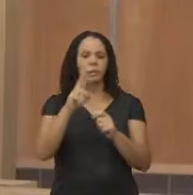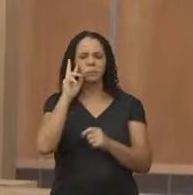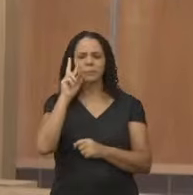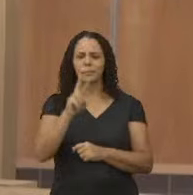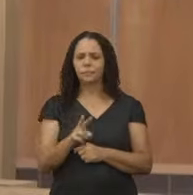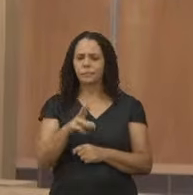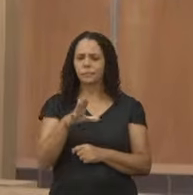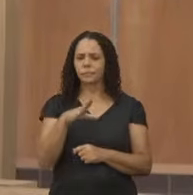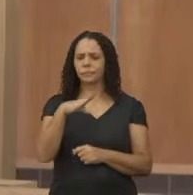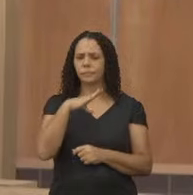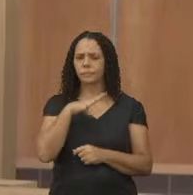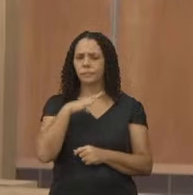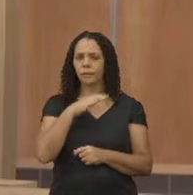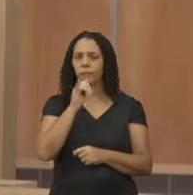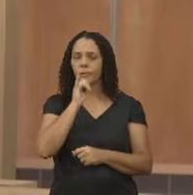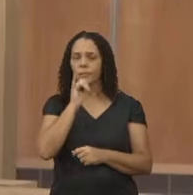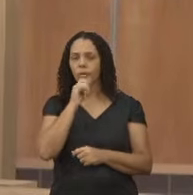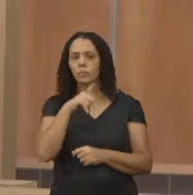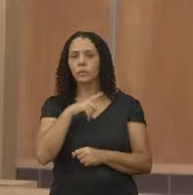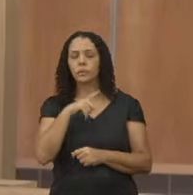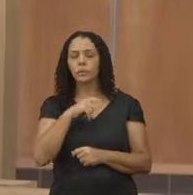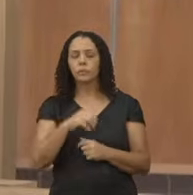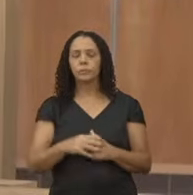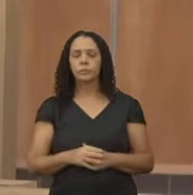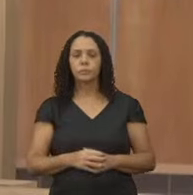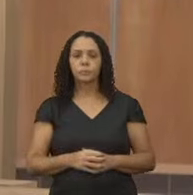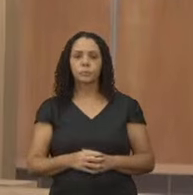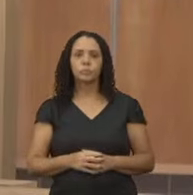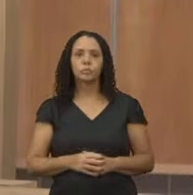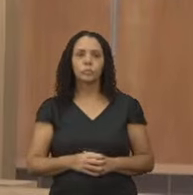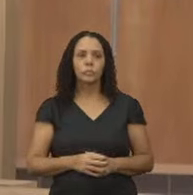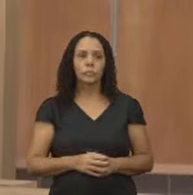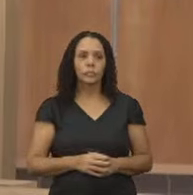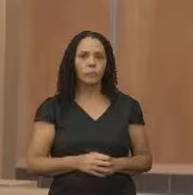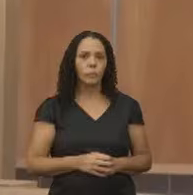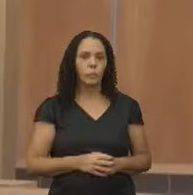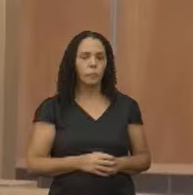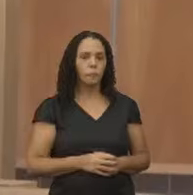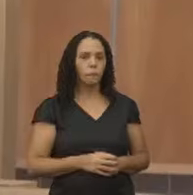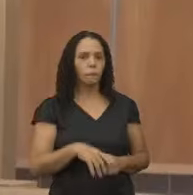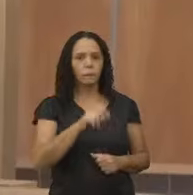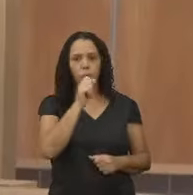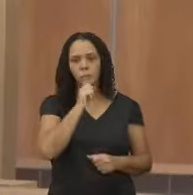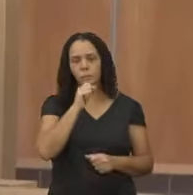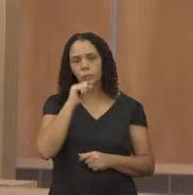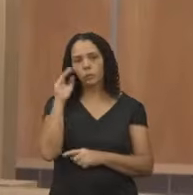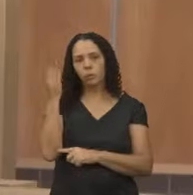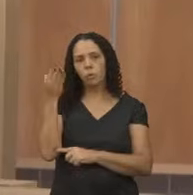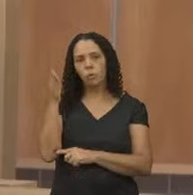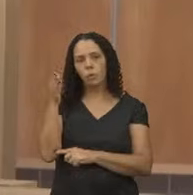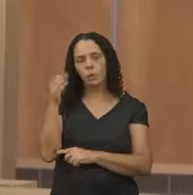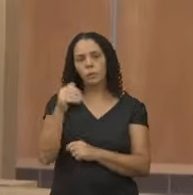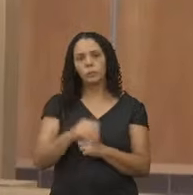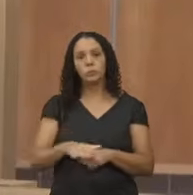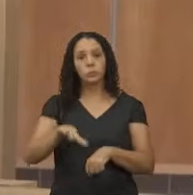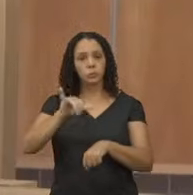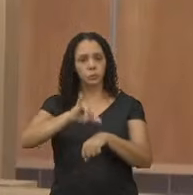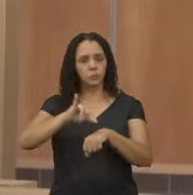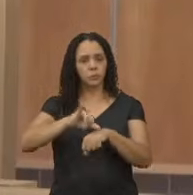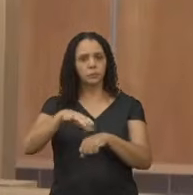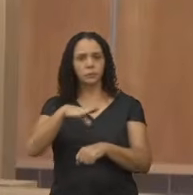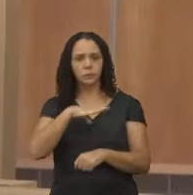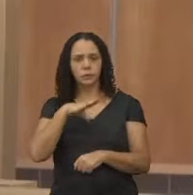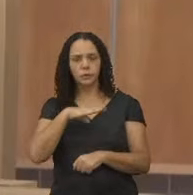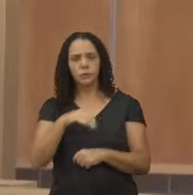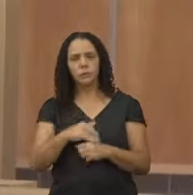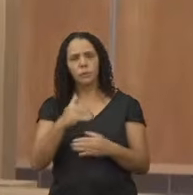cidade. Por exemplo, nós temos um exemplo aqui, um antigo hotel, né? Ali no centro da cidade,